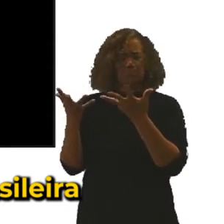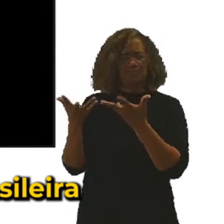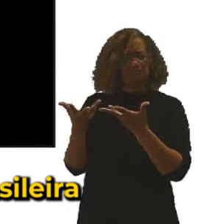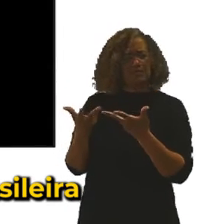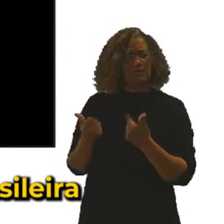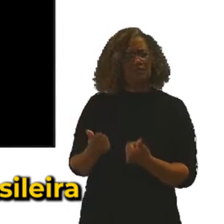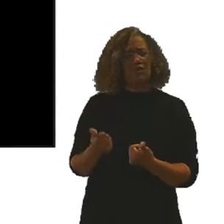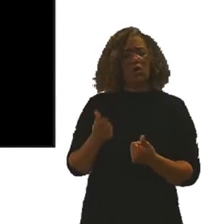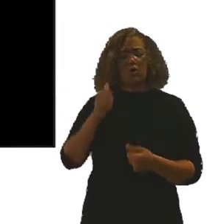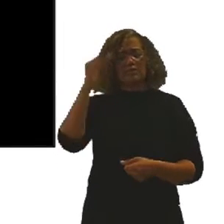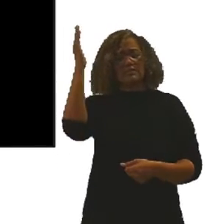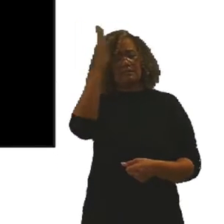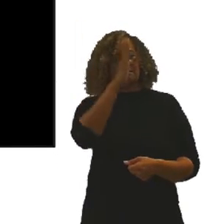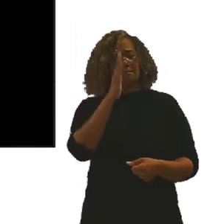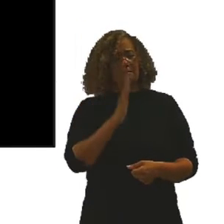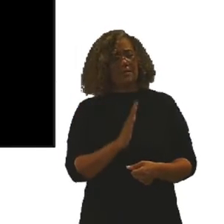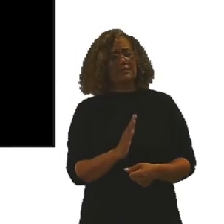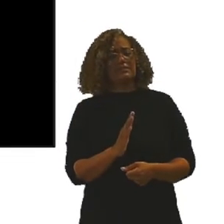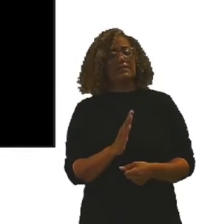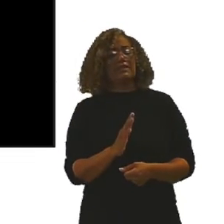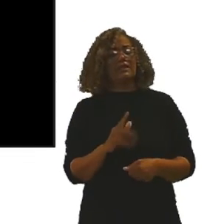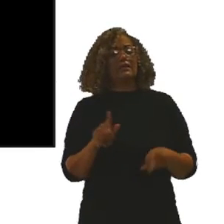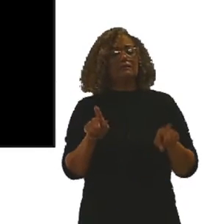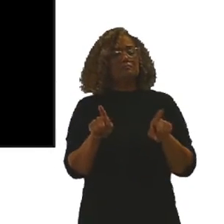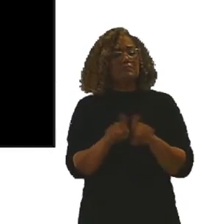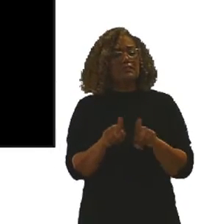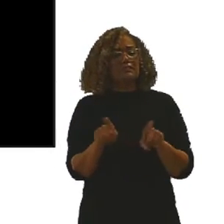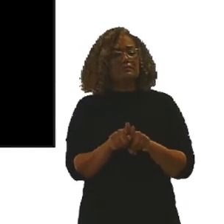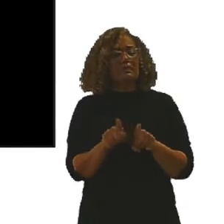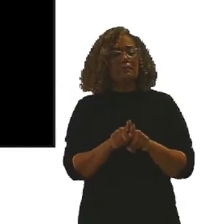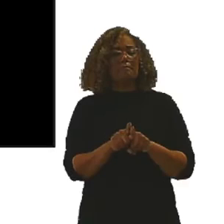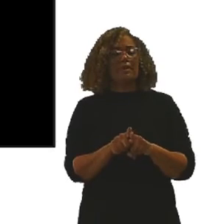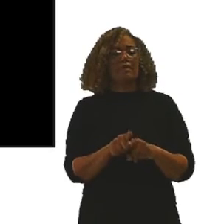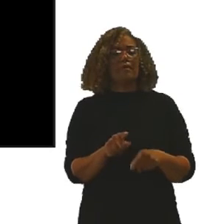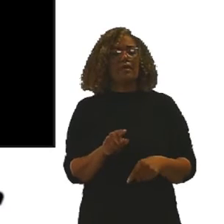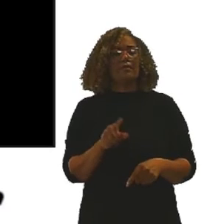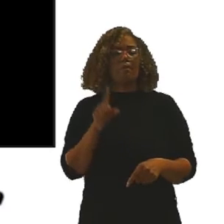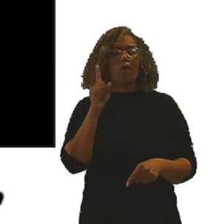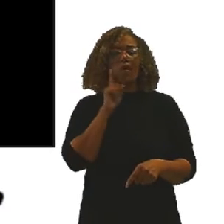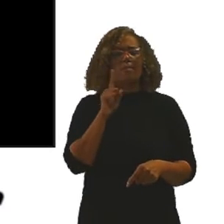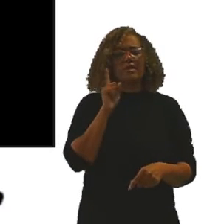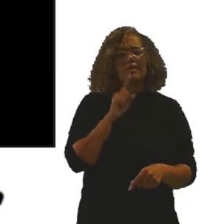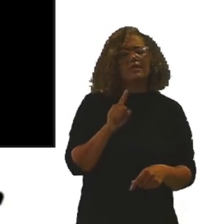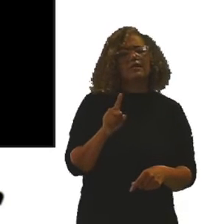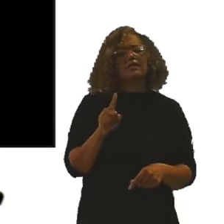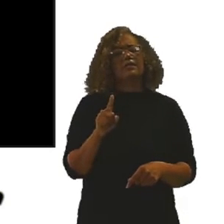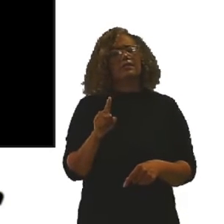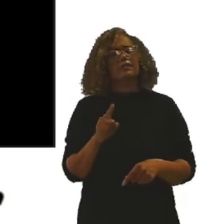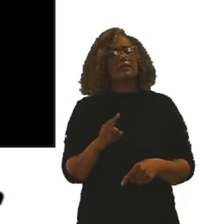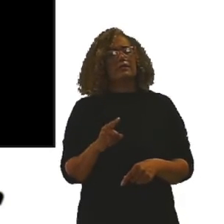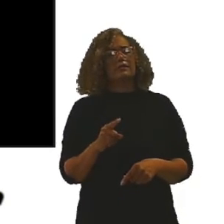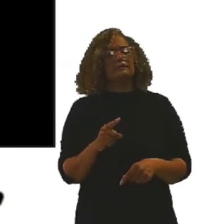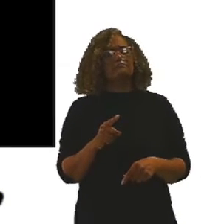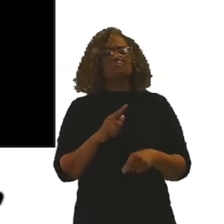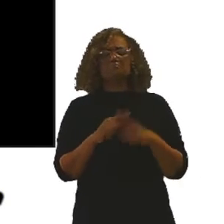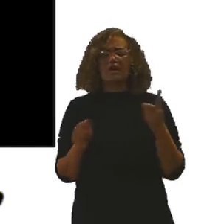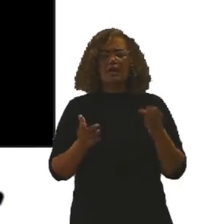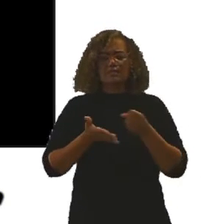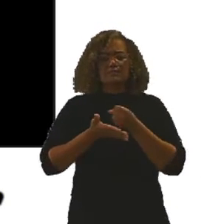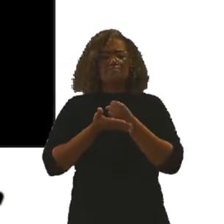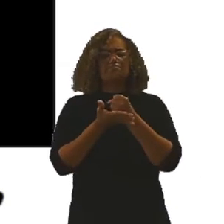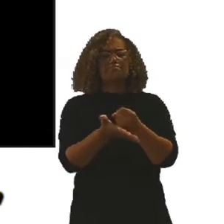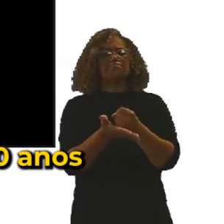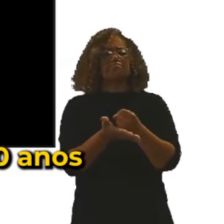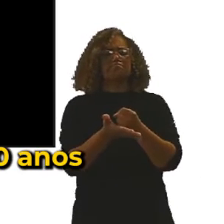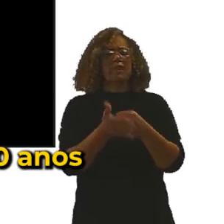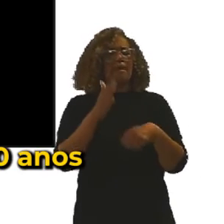pesquisadora brasileira, e também internacional, não é? Porque ela contribuiu há mais